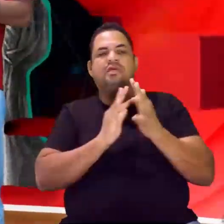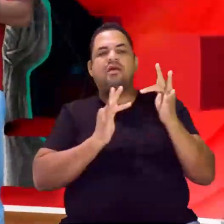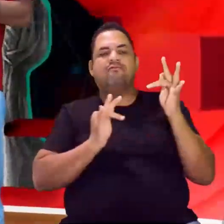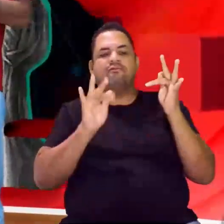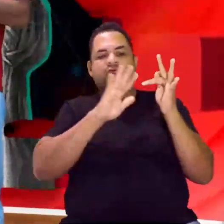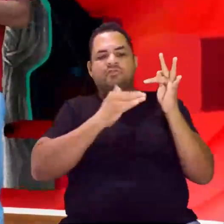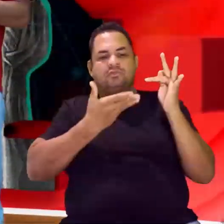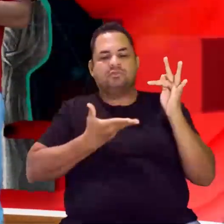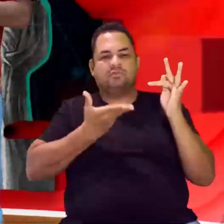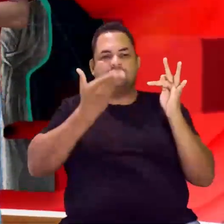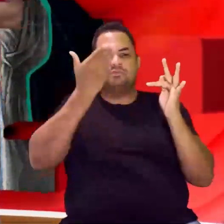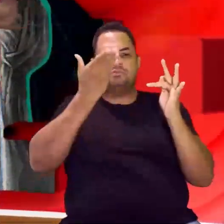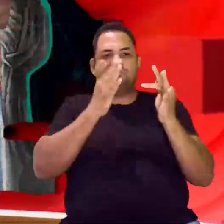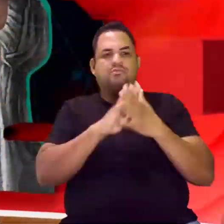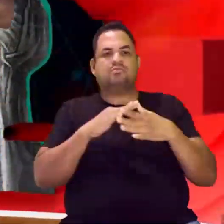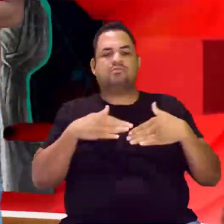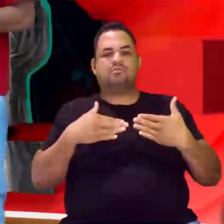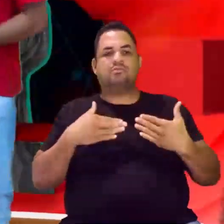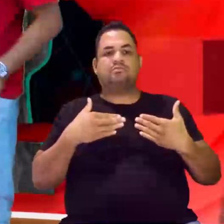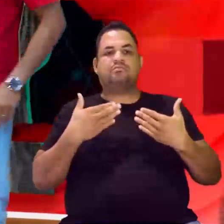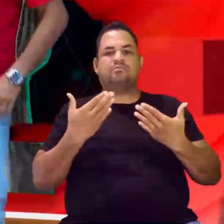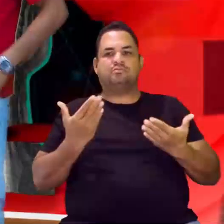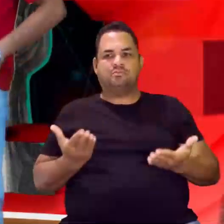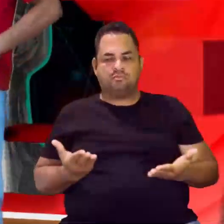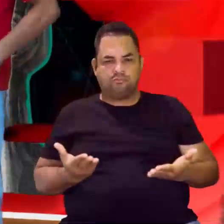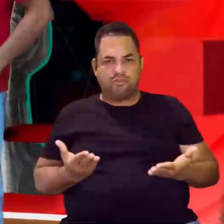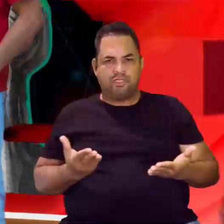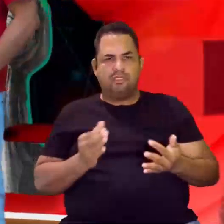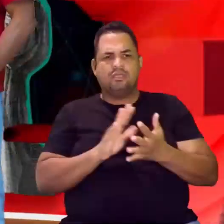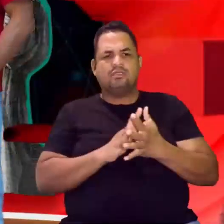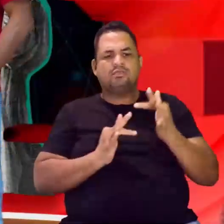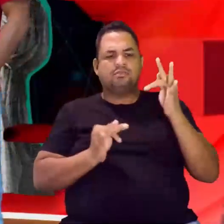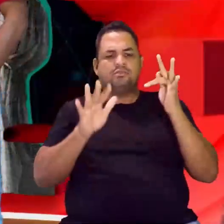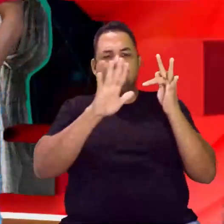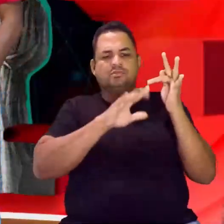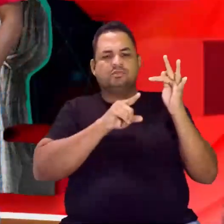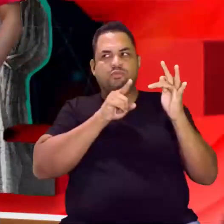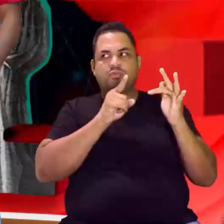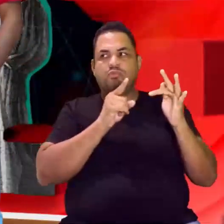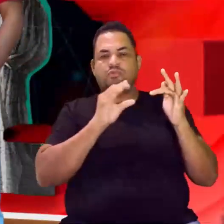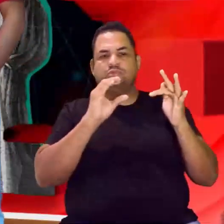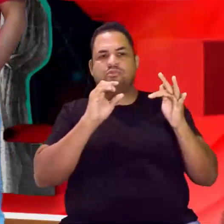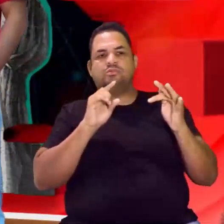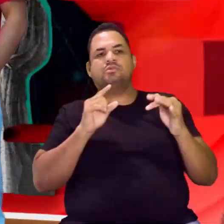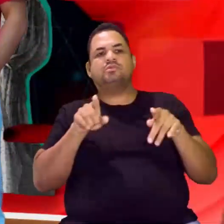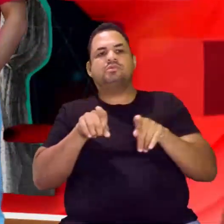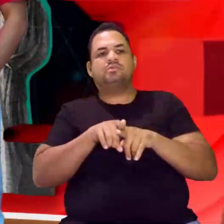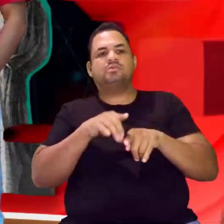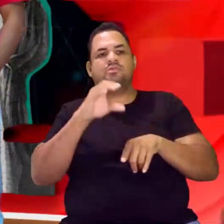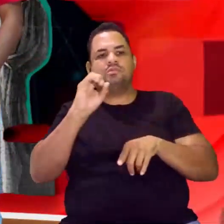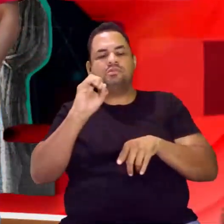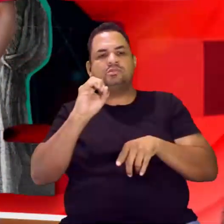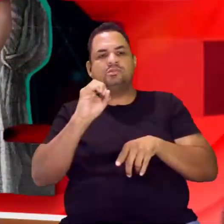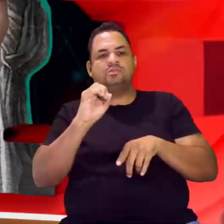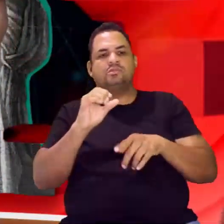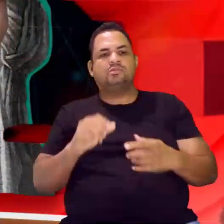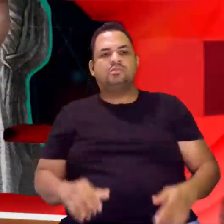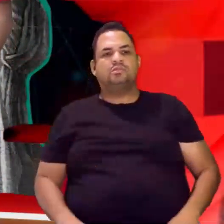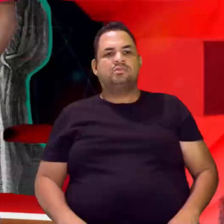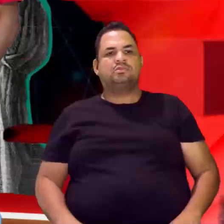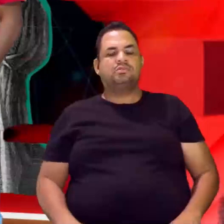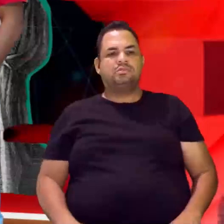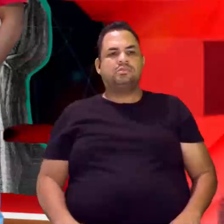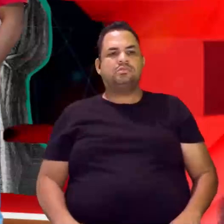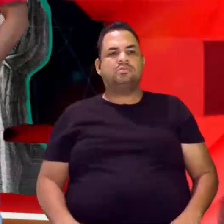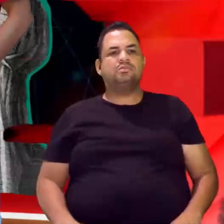vai acontecer desse jeito. Ao ponto que na função exponencial é no 1 e no 0, né? 1 para